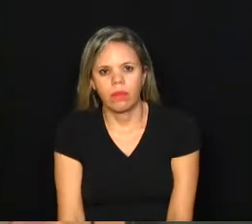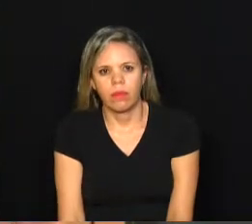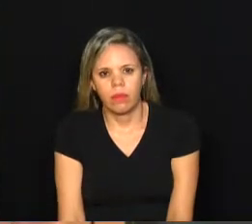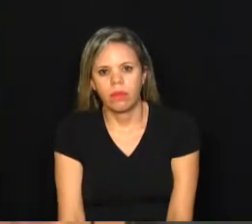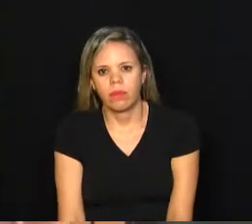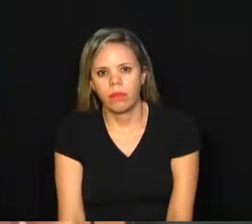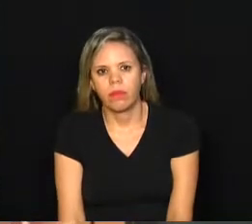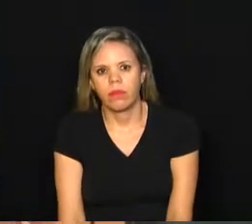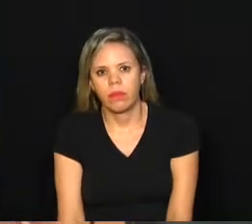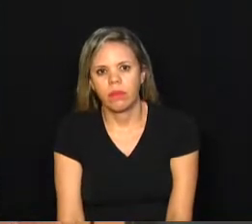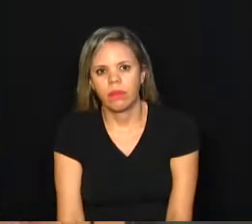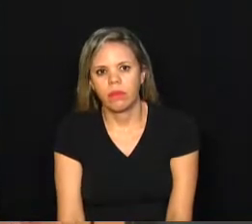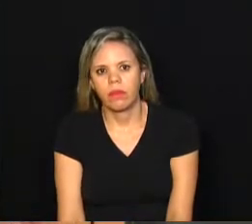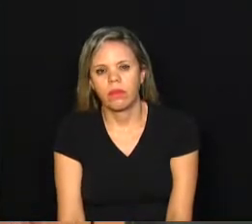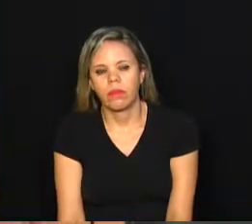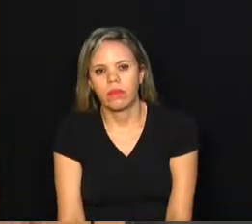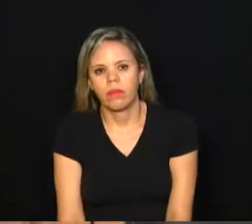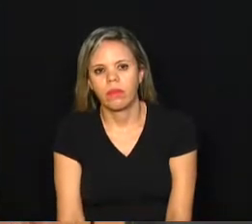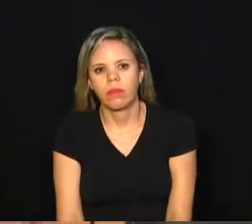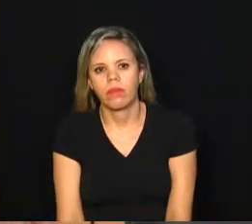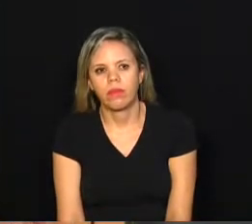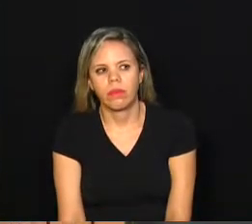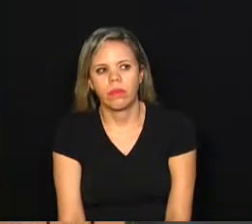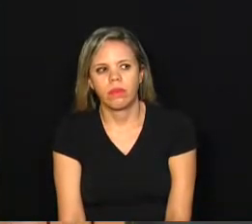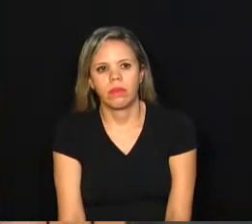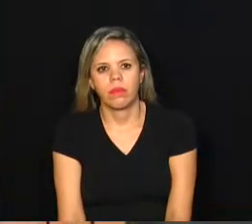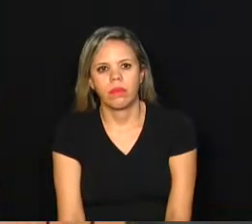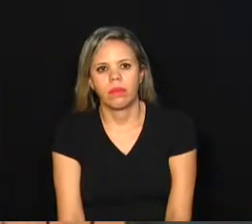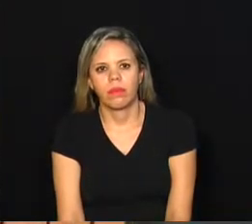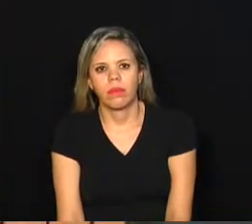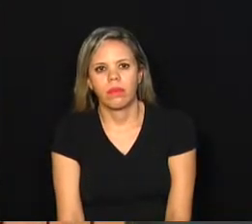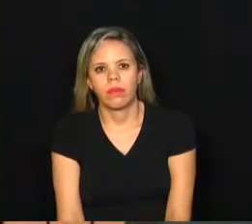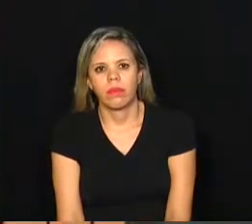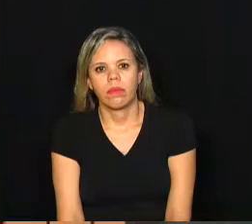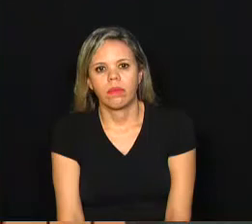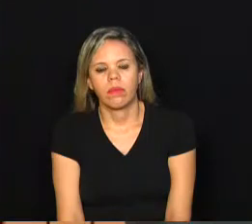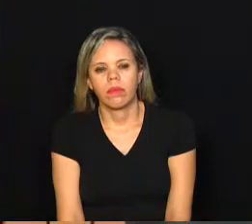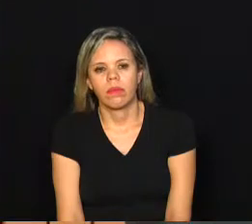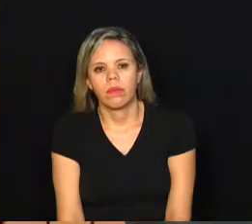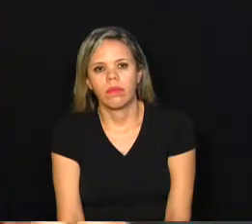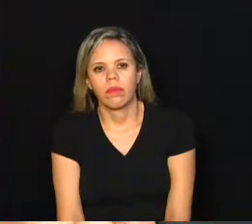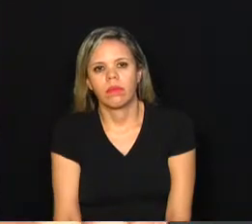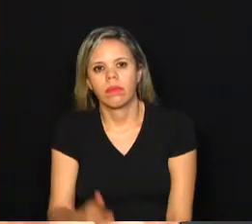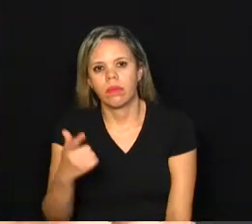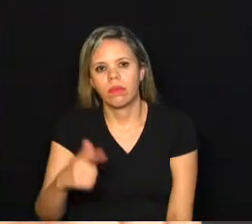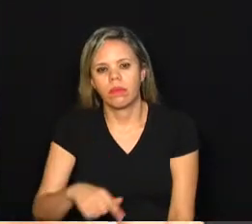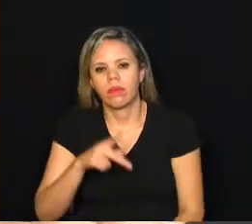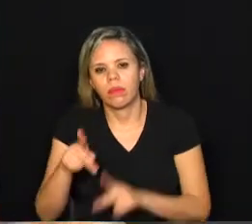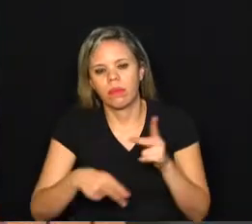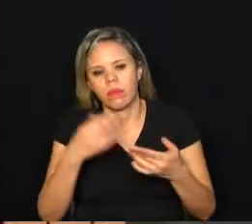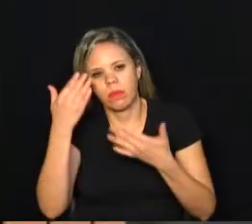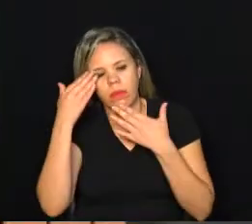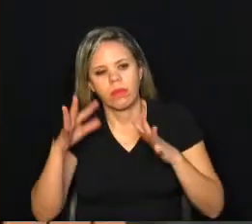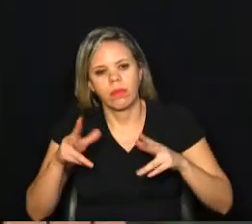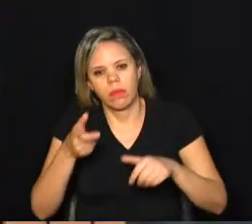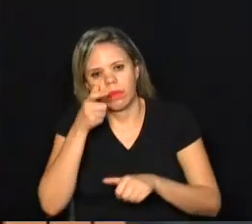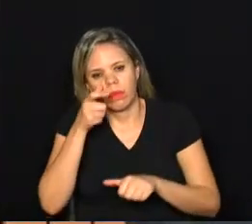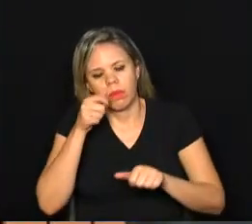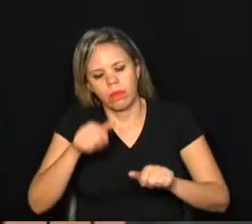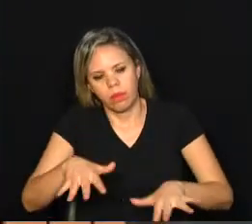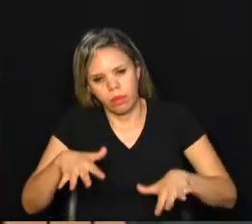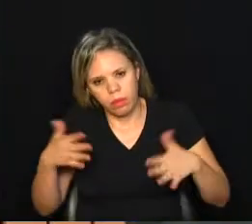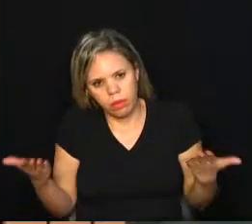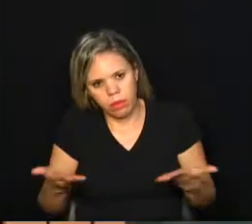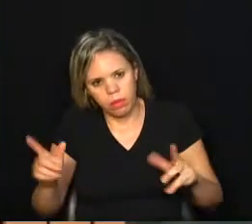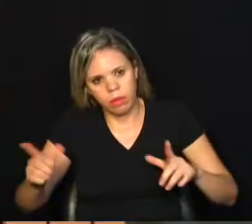Chegou uma mensagem para mim aqui, mas deixa eu tirar fora. Bom, então, mais uma vez, pessoal, muito obrigado a todos que nos assistiram aqui